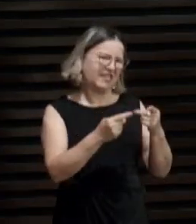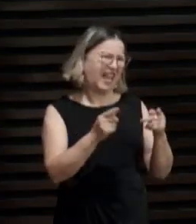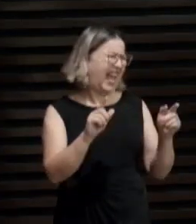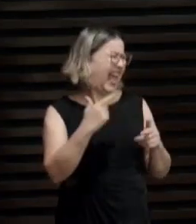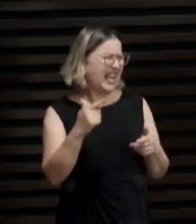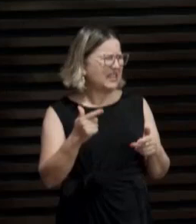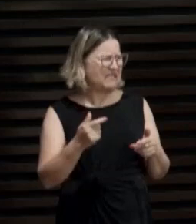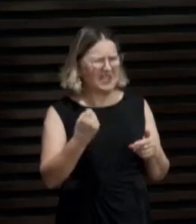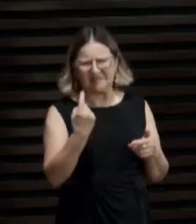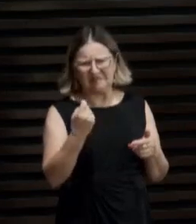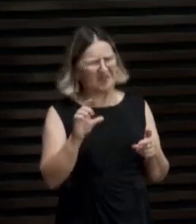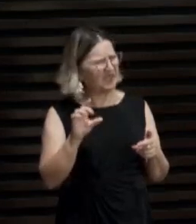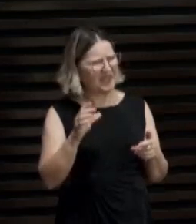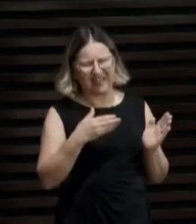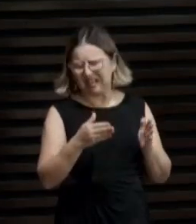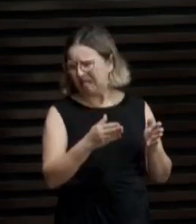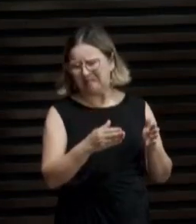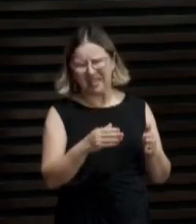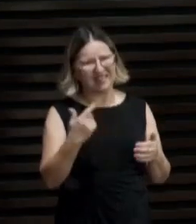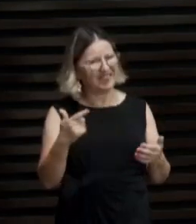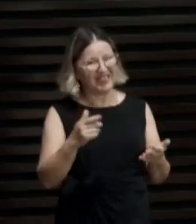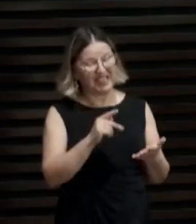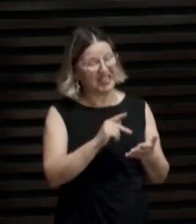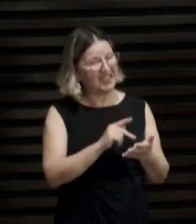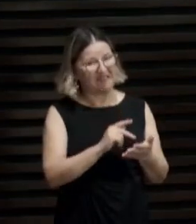nem verdade absoluta. Com o que você vai ficar, meu amado?